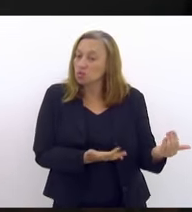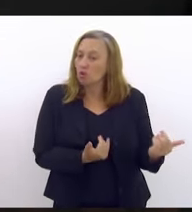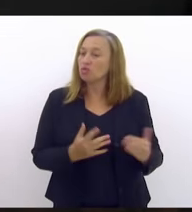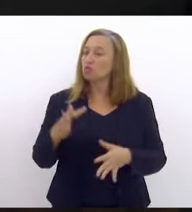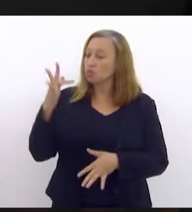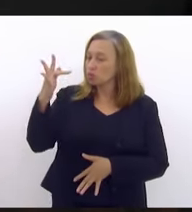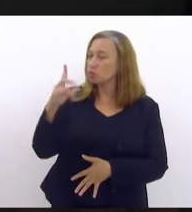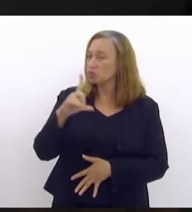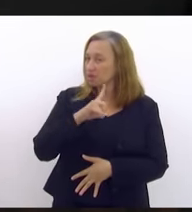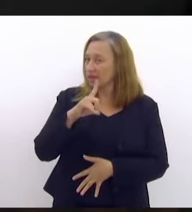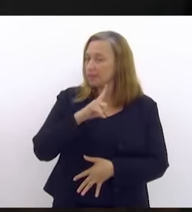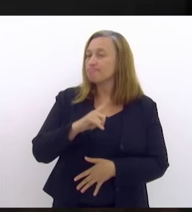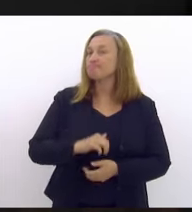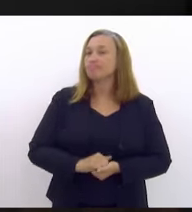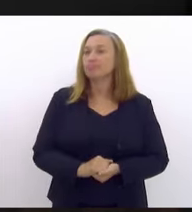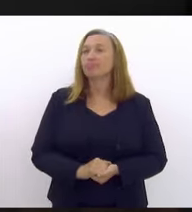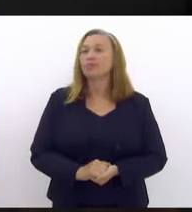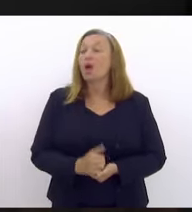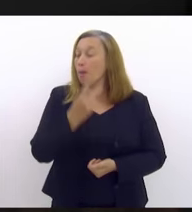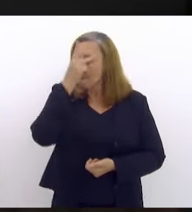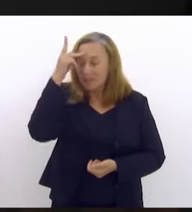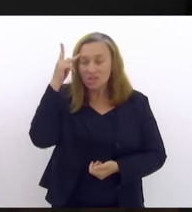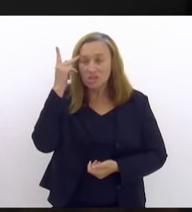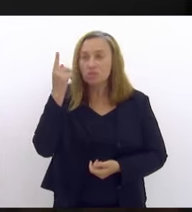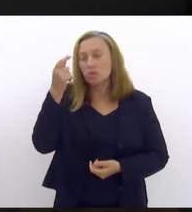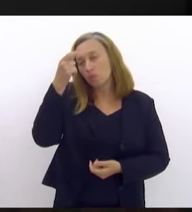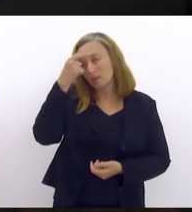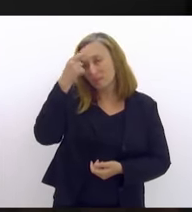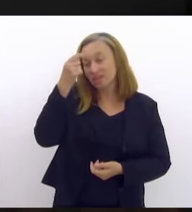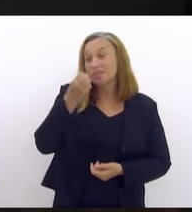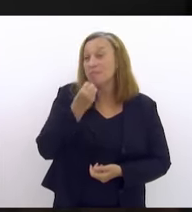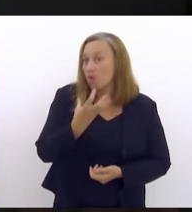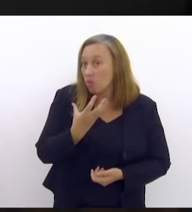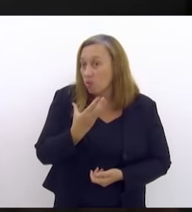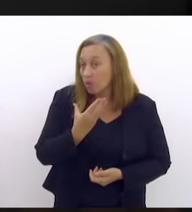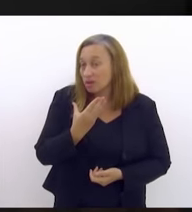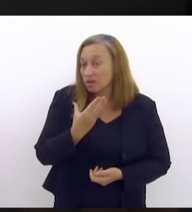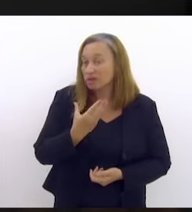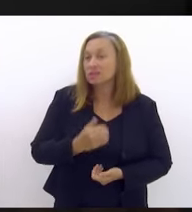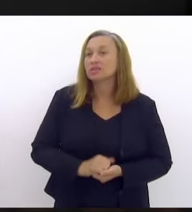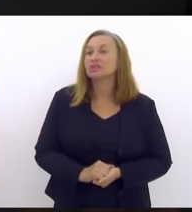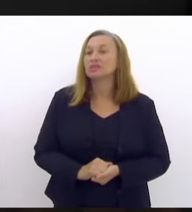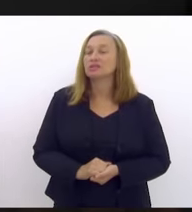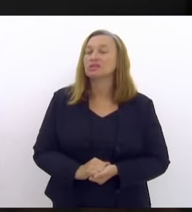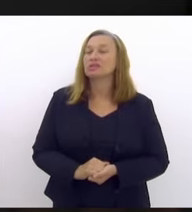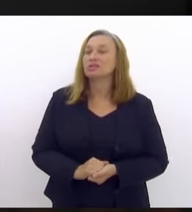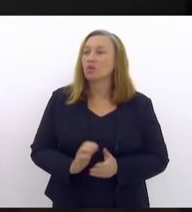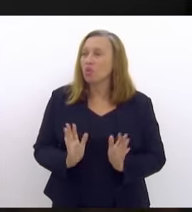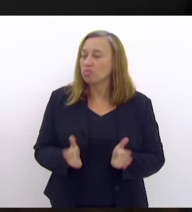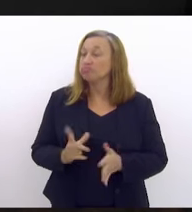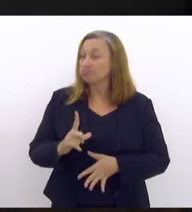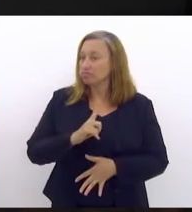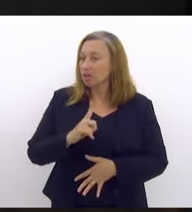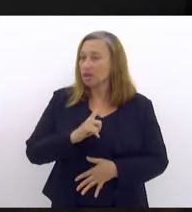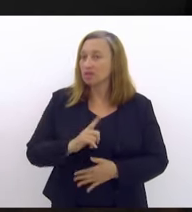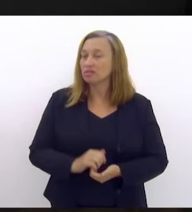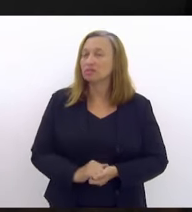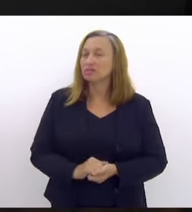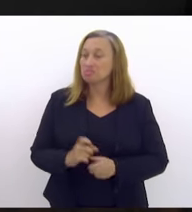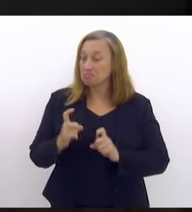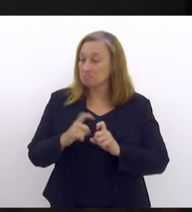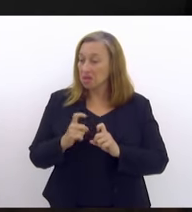futuro, é uma pessoa com a mente brilhante, que Mangaratiba hoje tem um